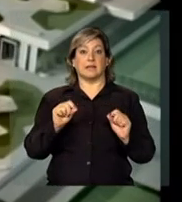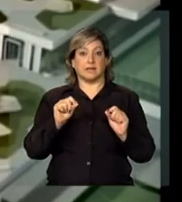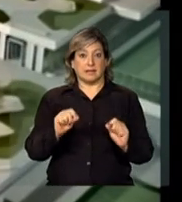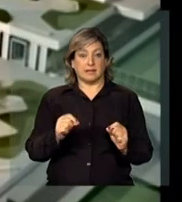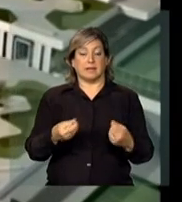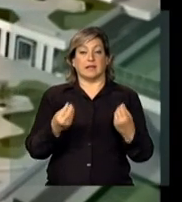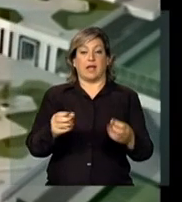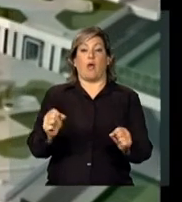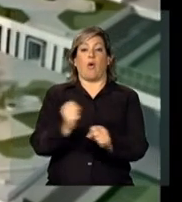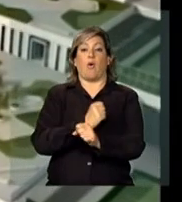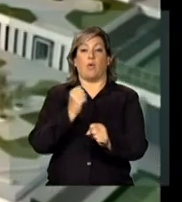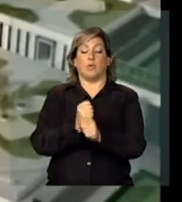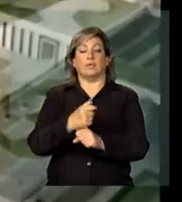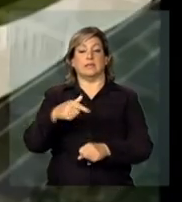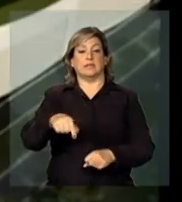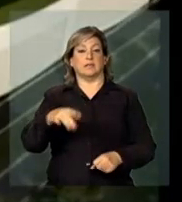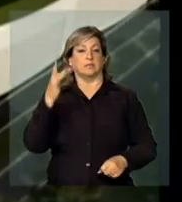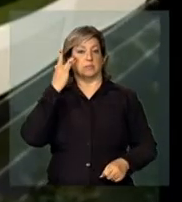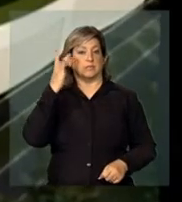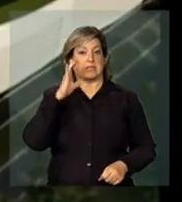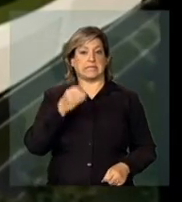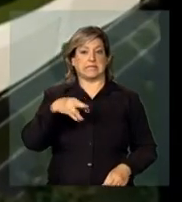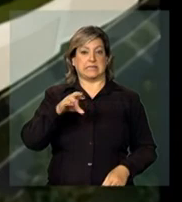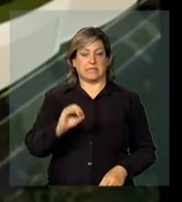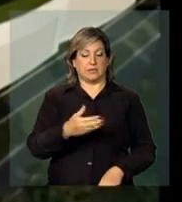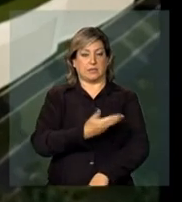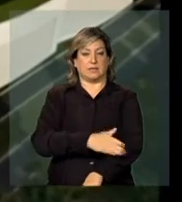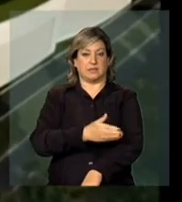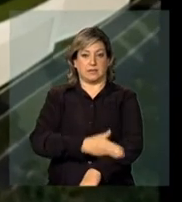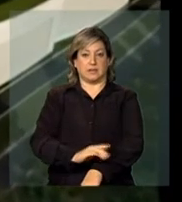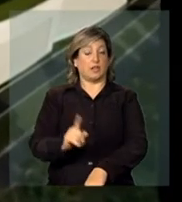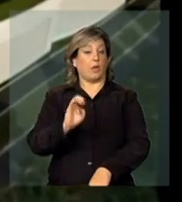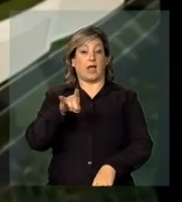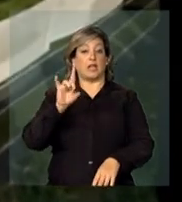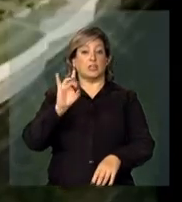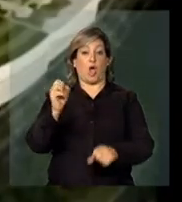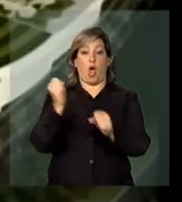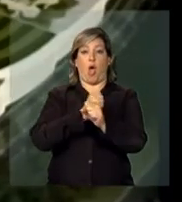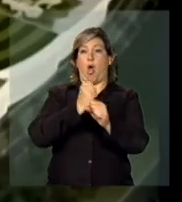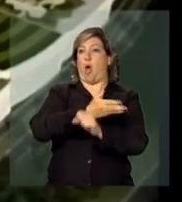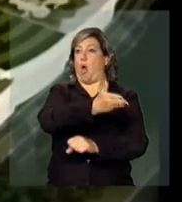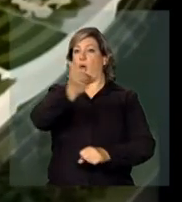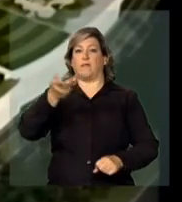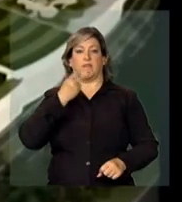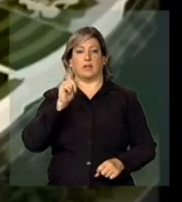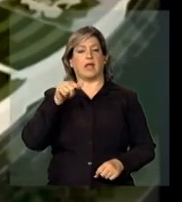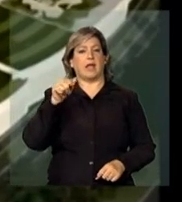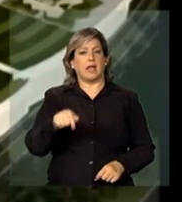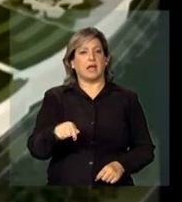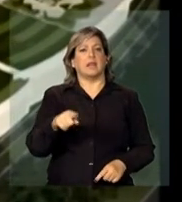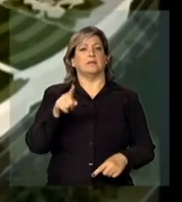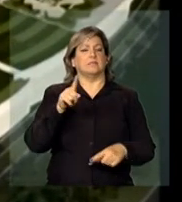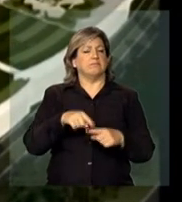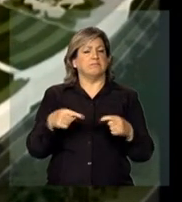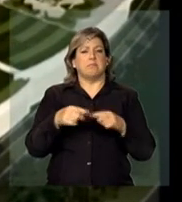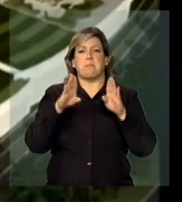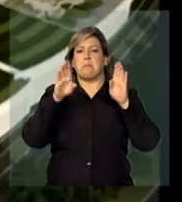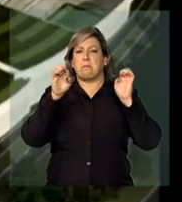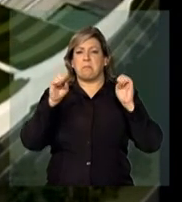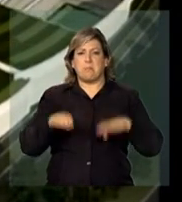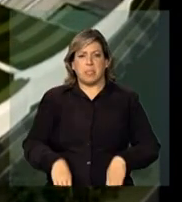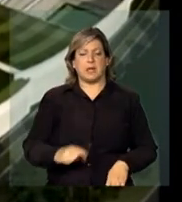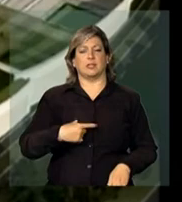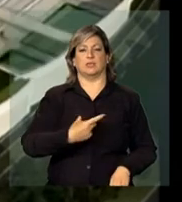construção dessa desse moderno centro e não é apenas de arquitetura que nós falamos ele é totalmente sustentável